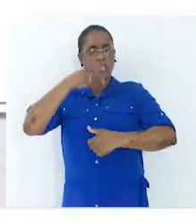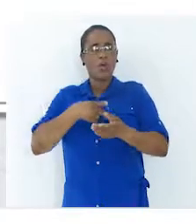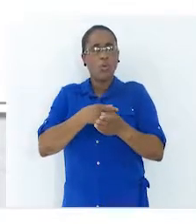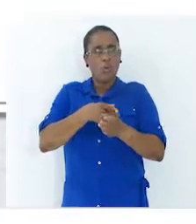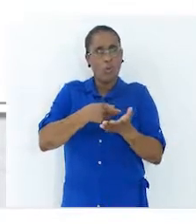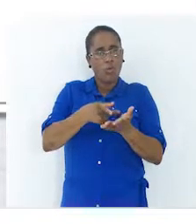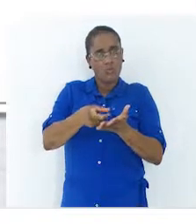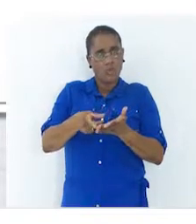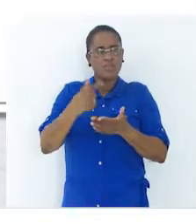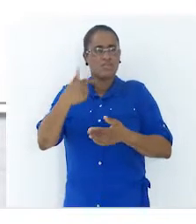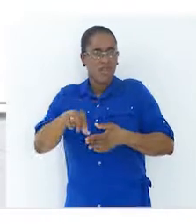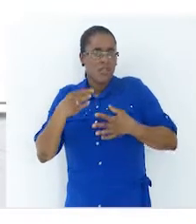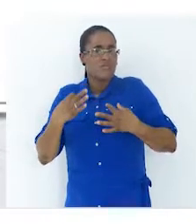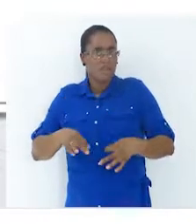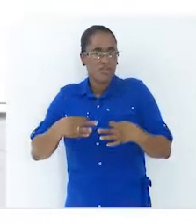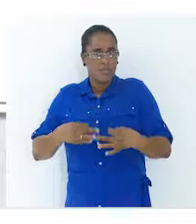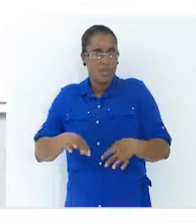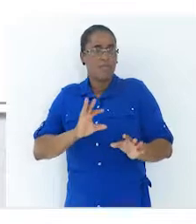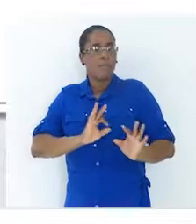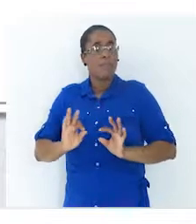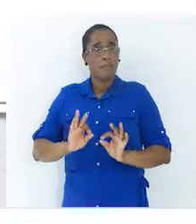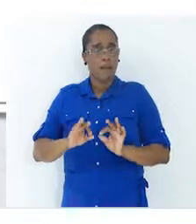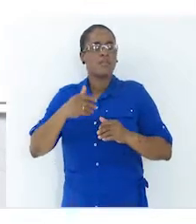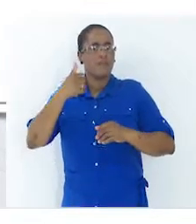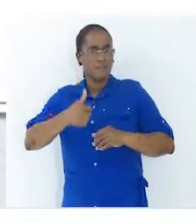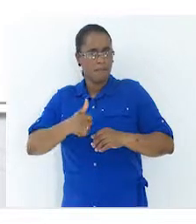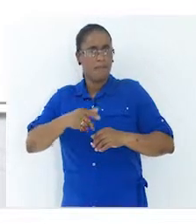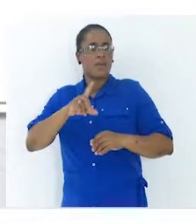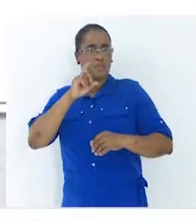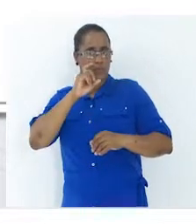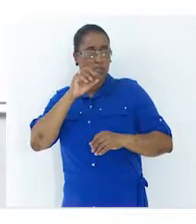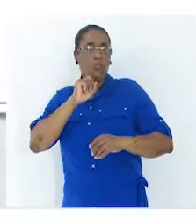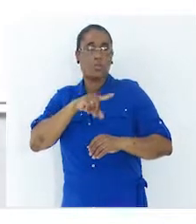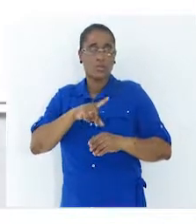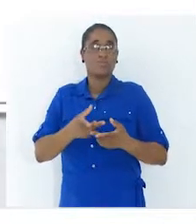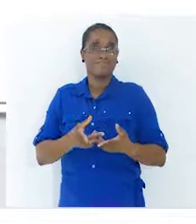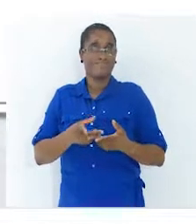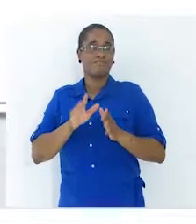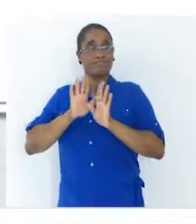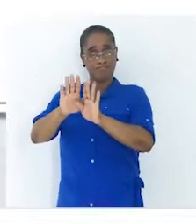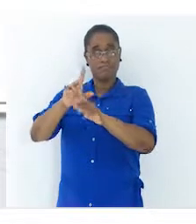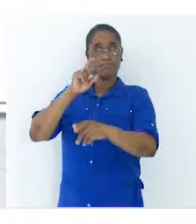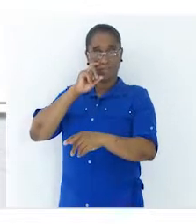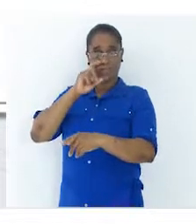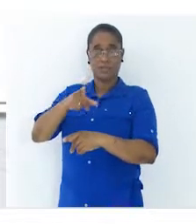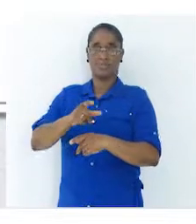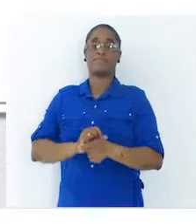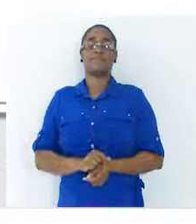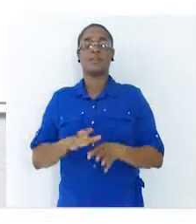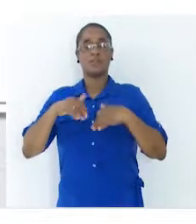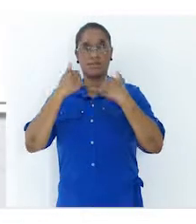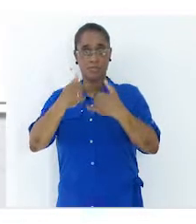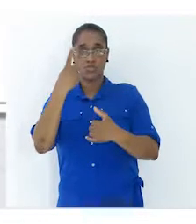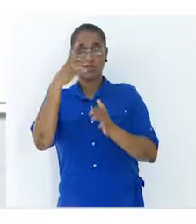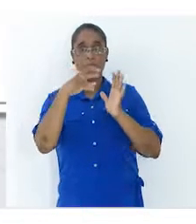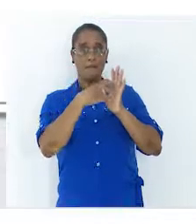estar sempre prontos e bem armados para poder combatê-lo. E depois, uma imagem